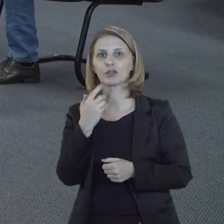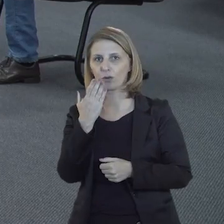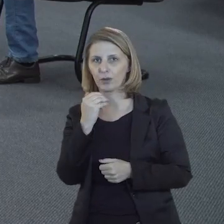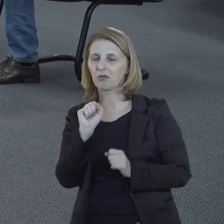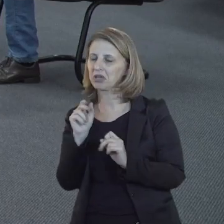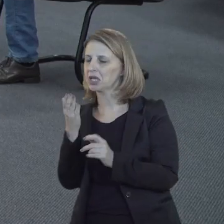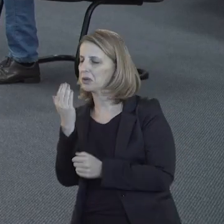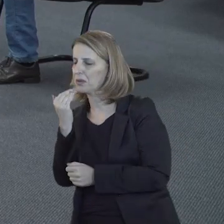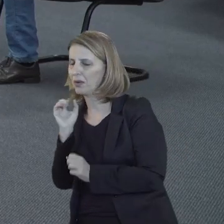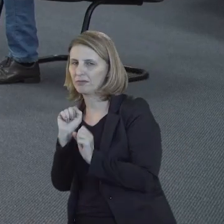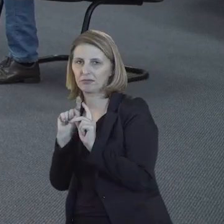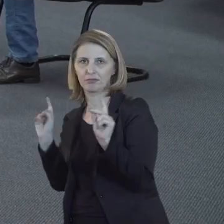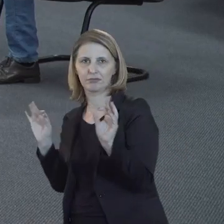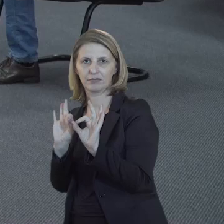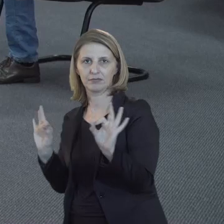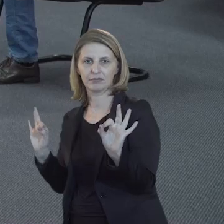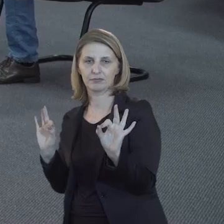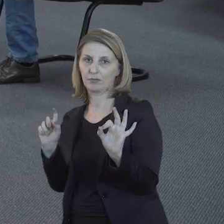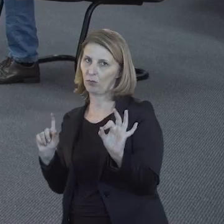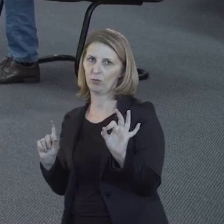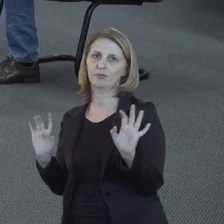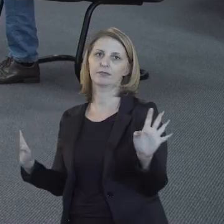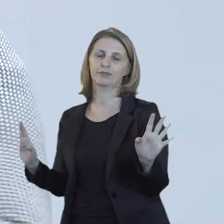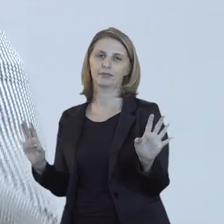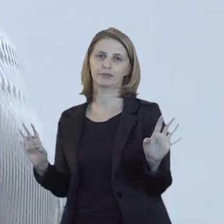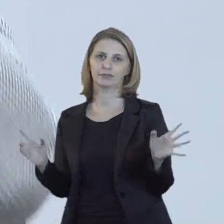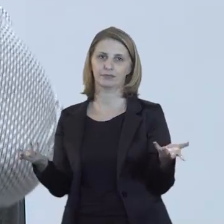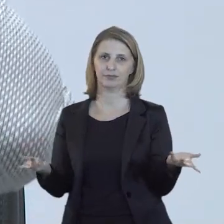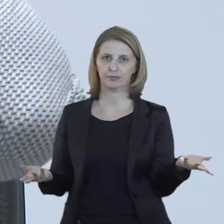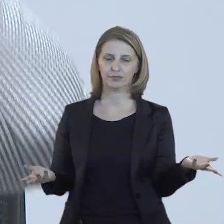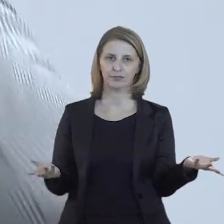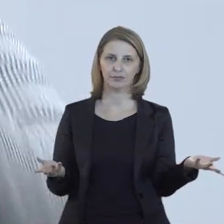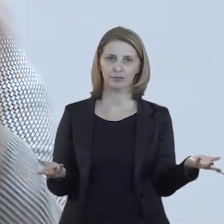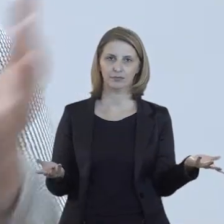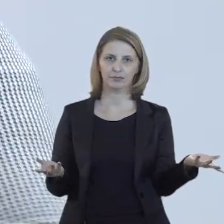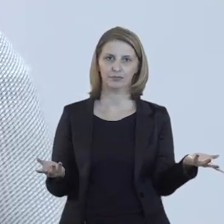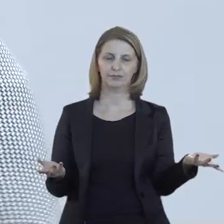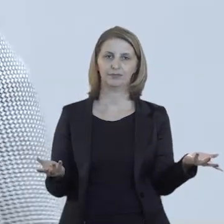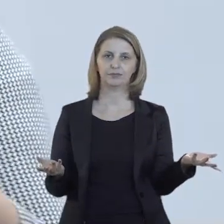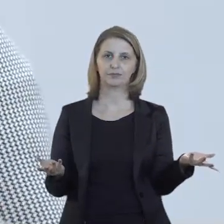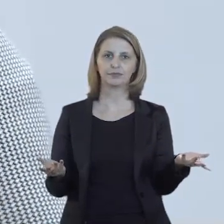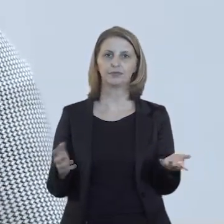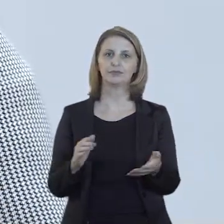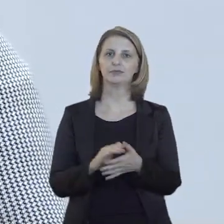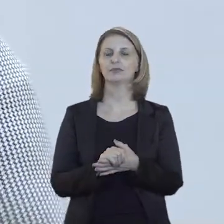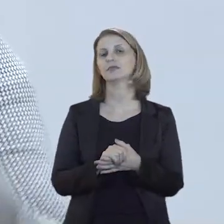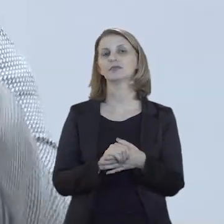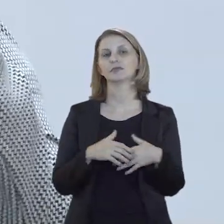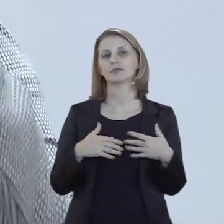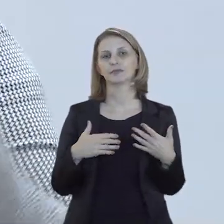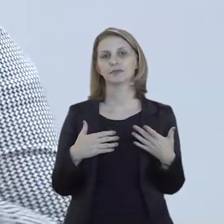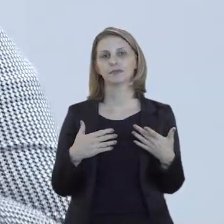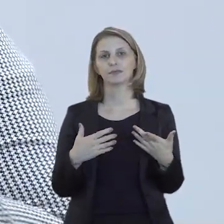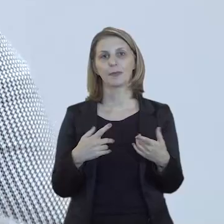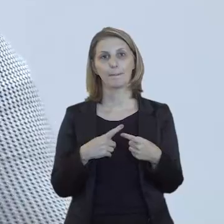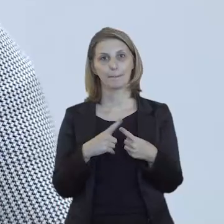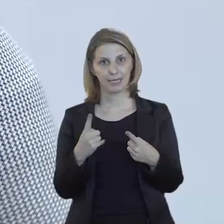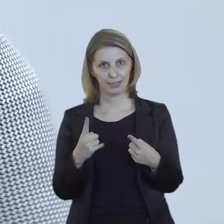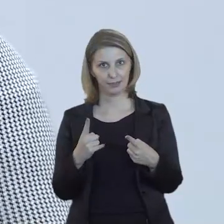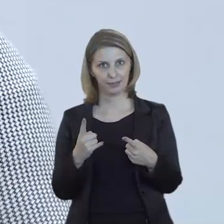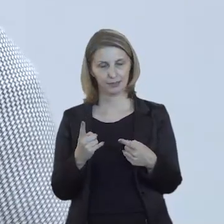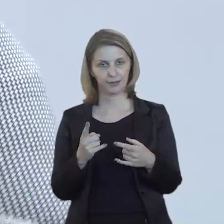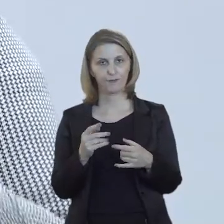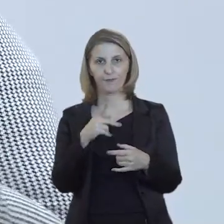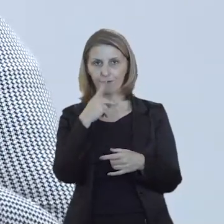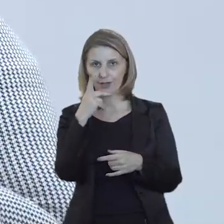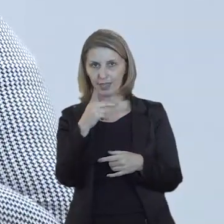coisa. Porque, assim, essa é uma questão, né, hoje em dia, assim, o tema de comportamento alimentar é enorme,